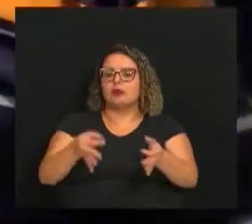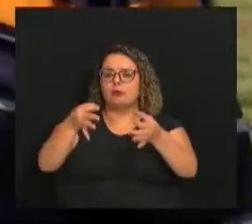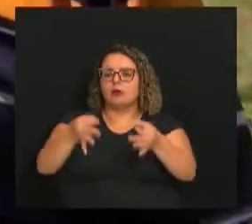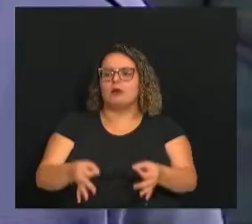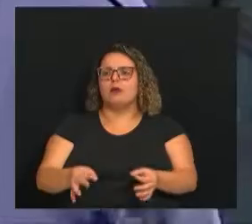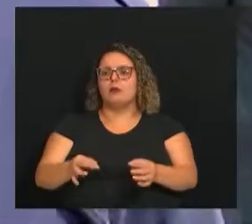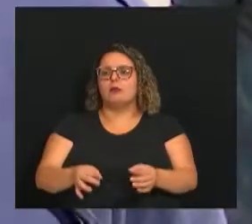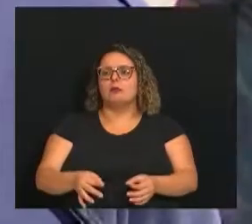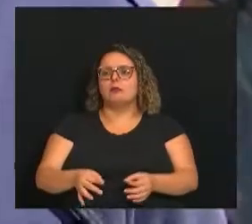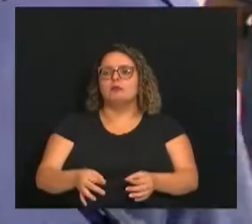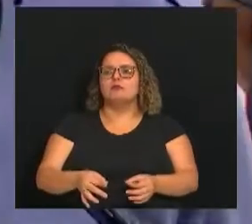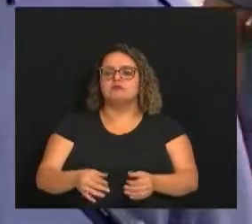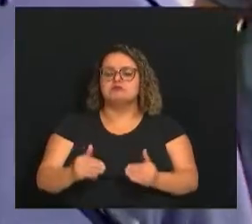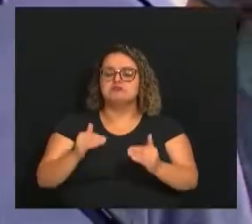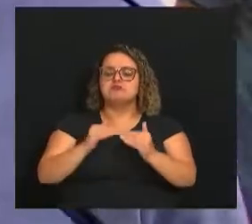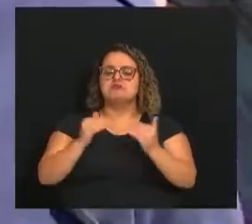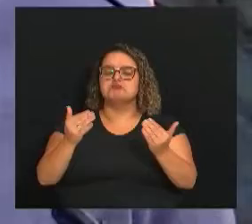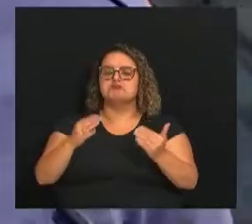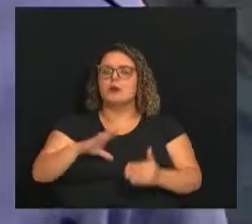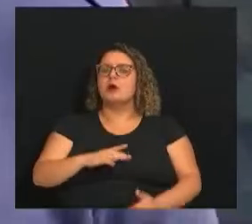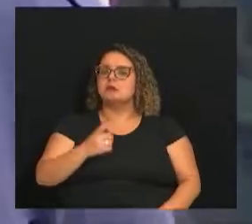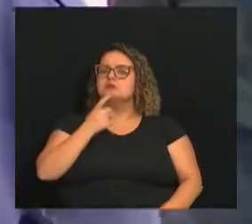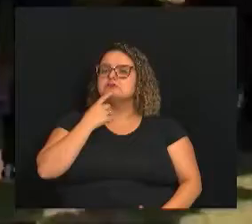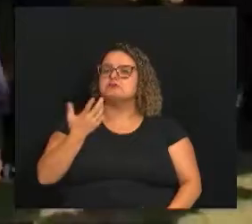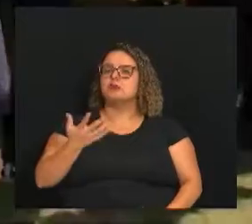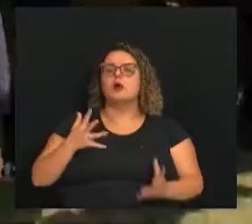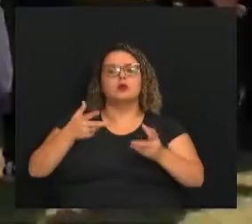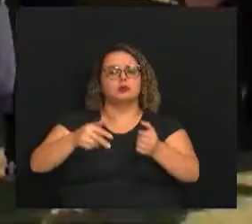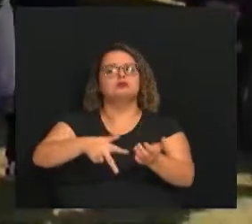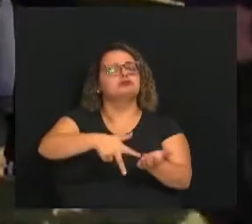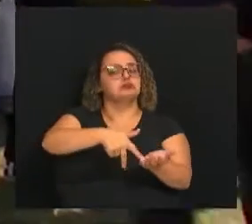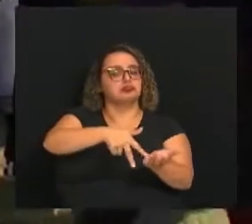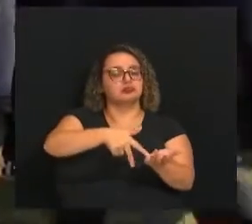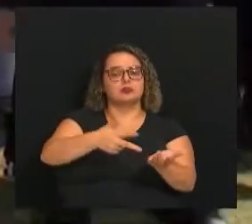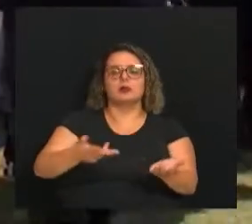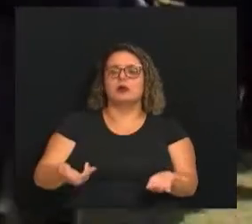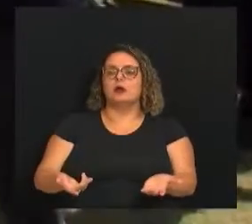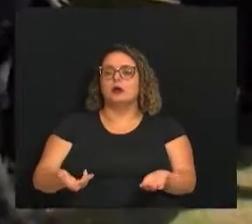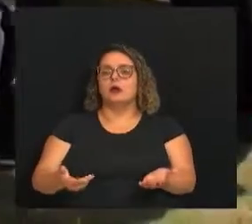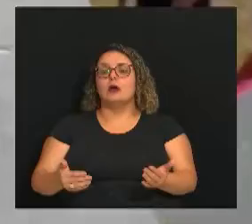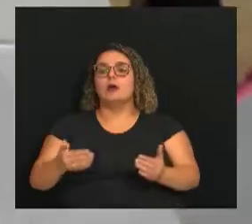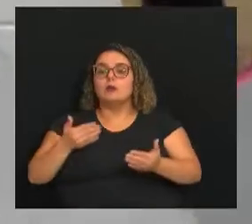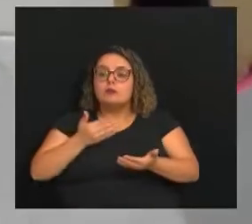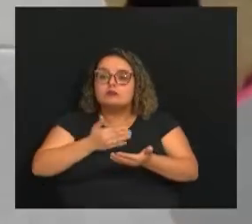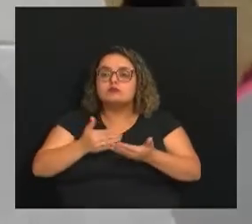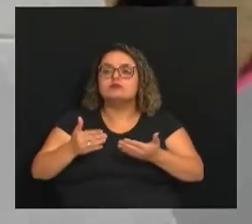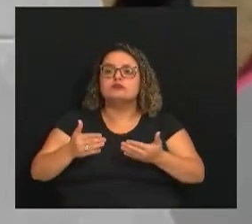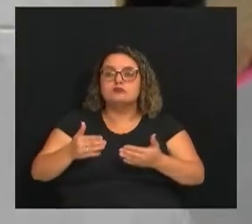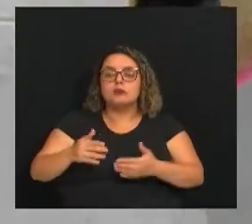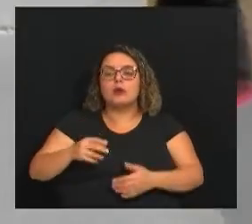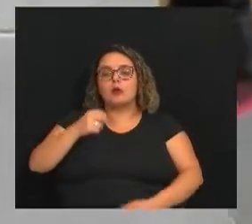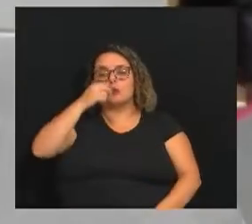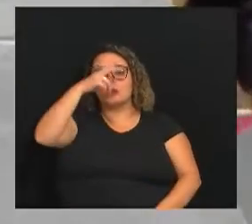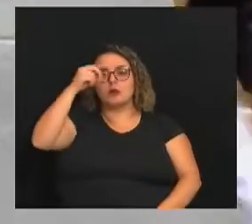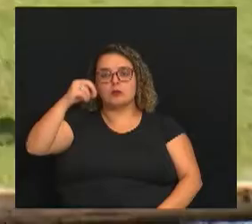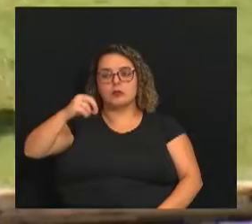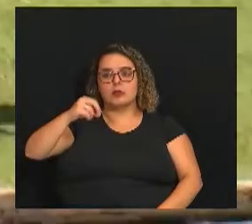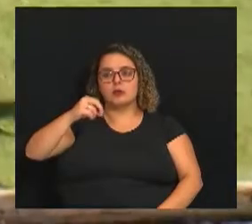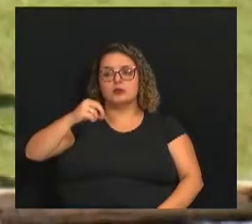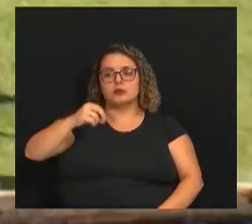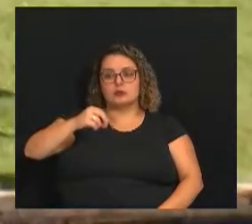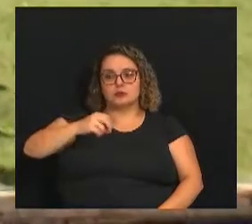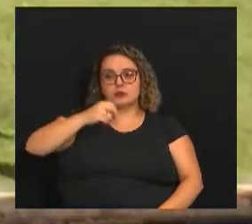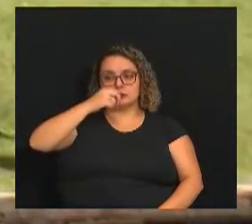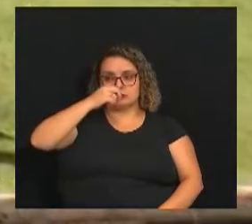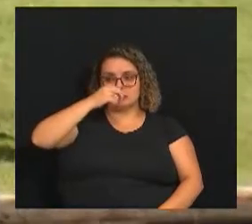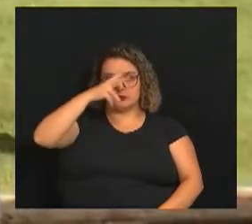fazer justiça com a cidade de Campinas e com os skatistas. A iniciativa é uma parceria da Prefeitura de Campinas com a Sanasa,